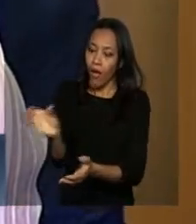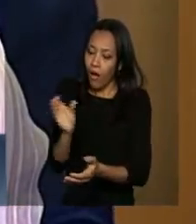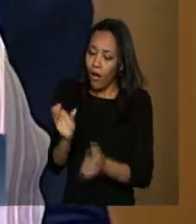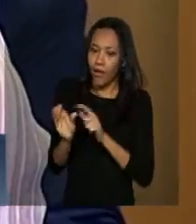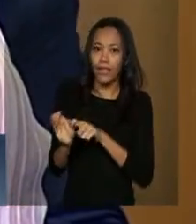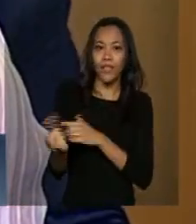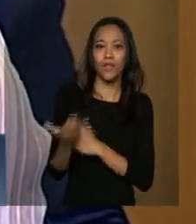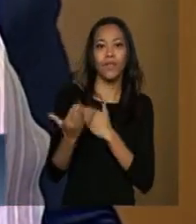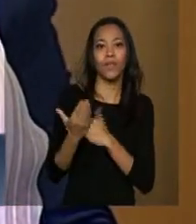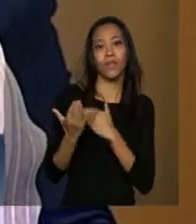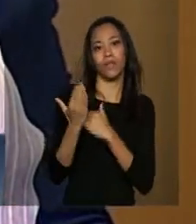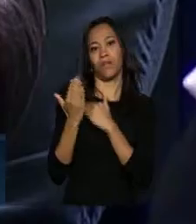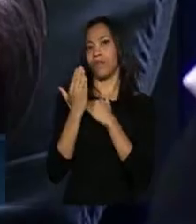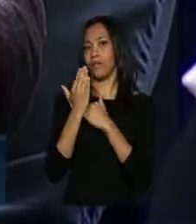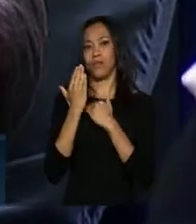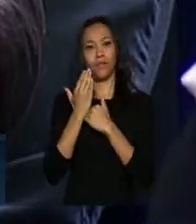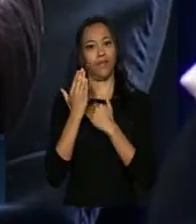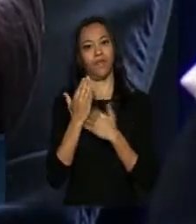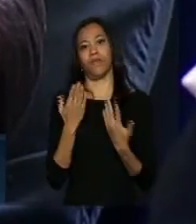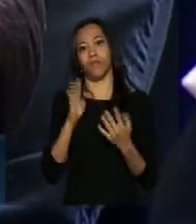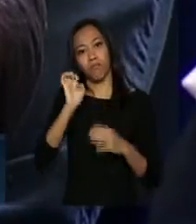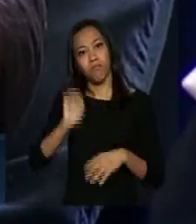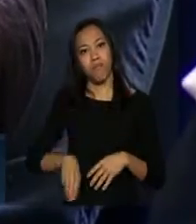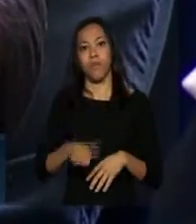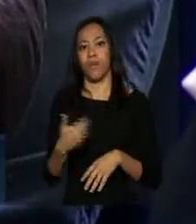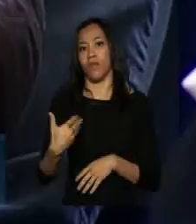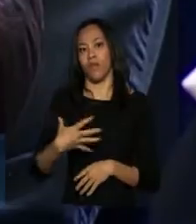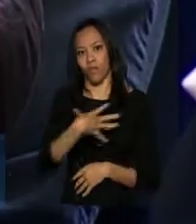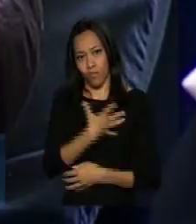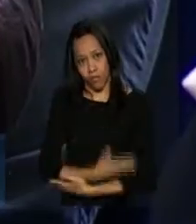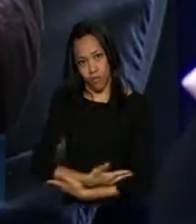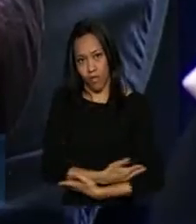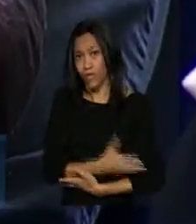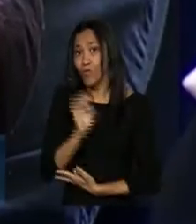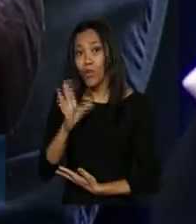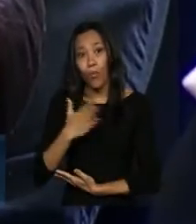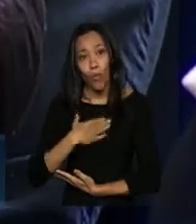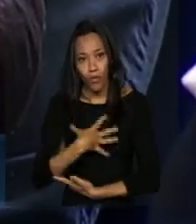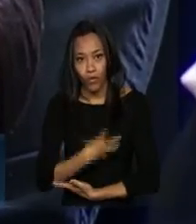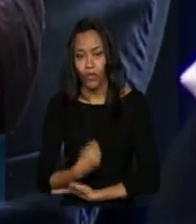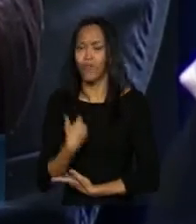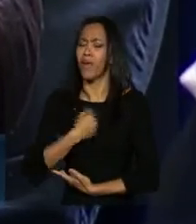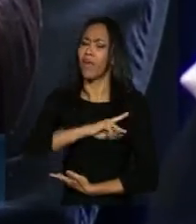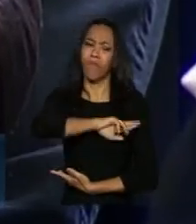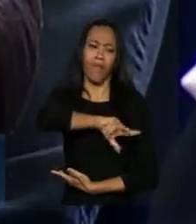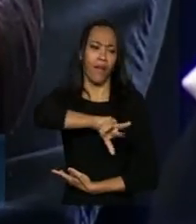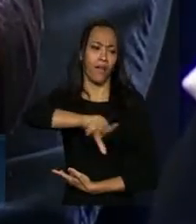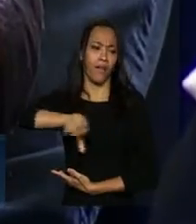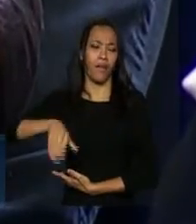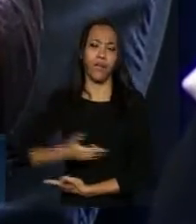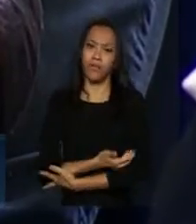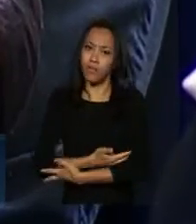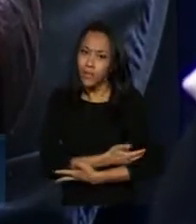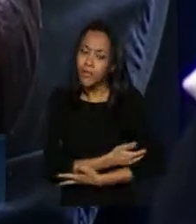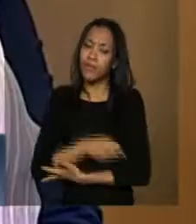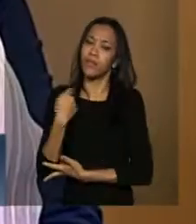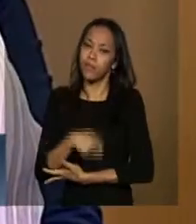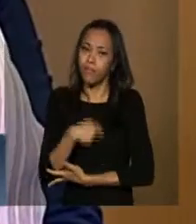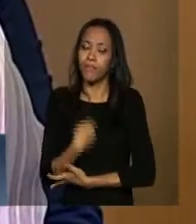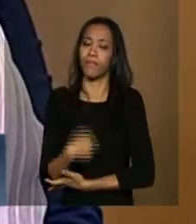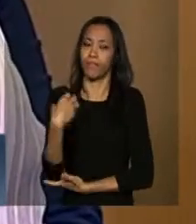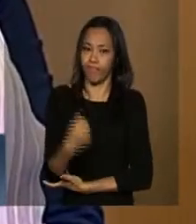sabem o quanto de bem que elas estão fazendo. Não só para o meu filho, são várias crianças que precisam, né?